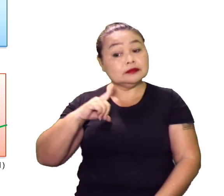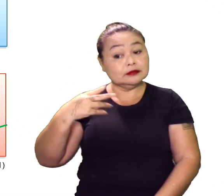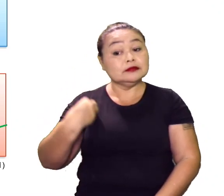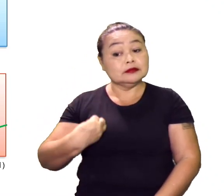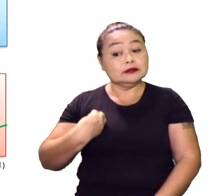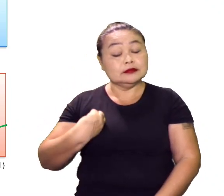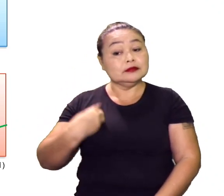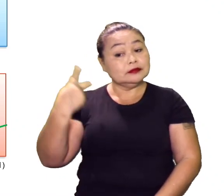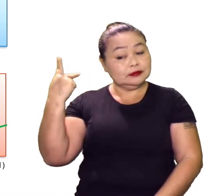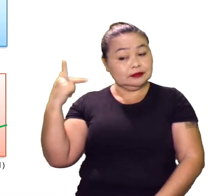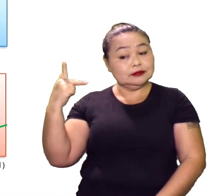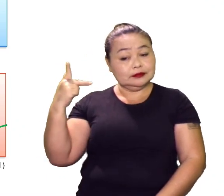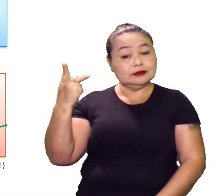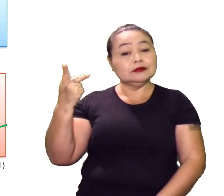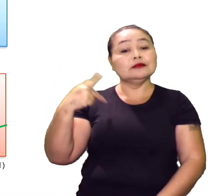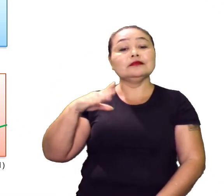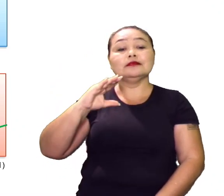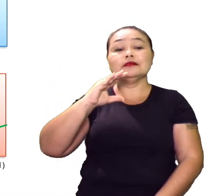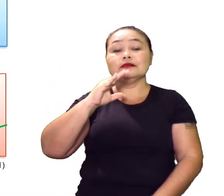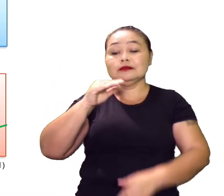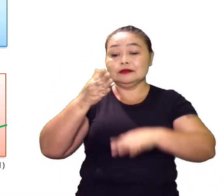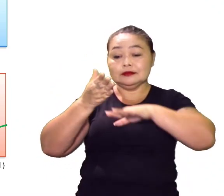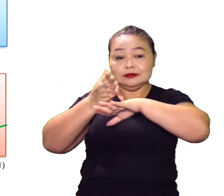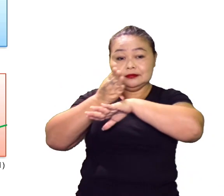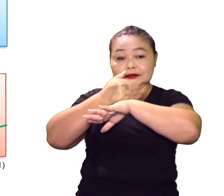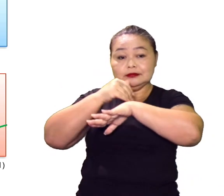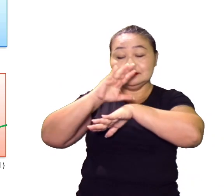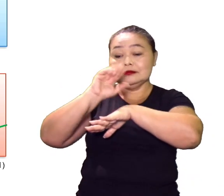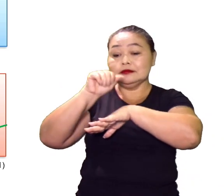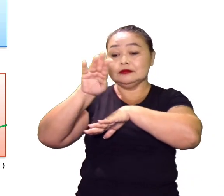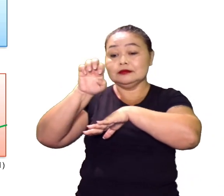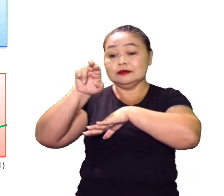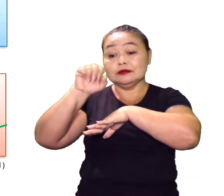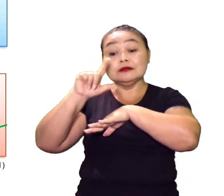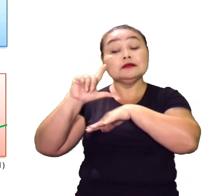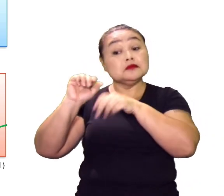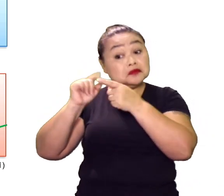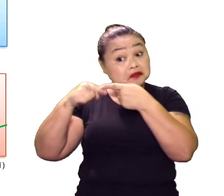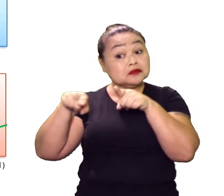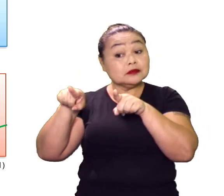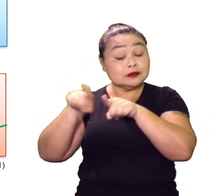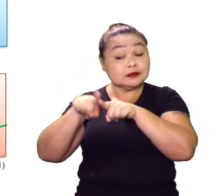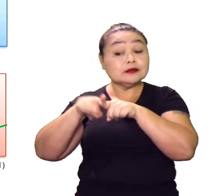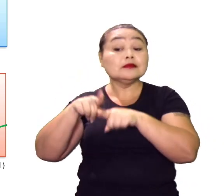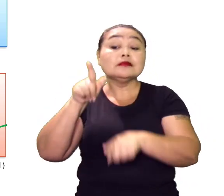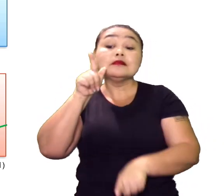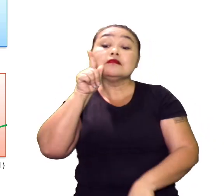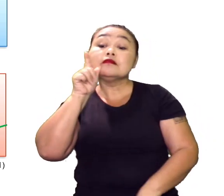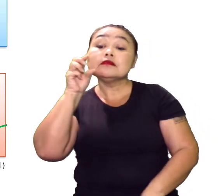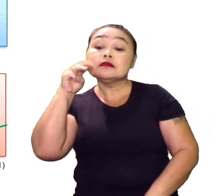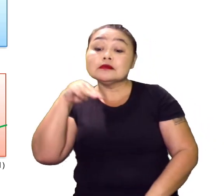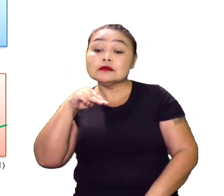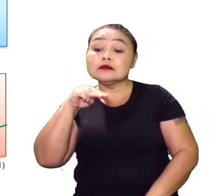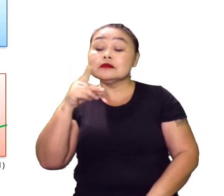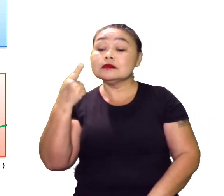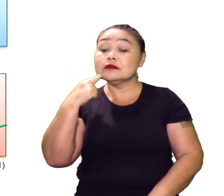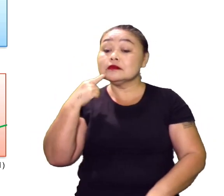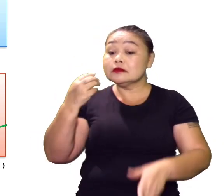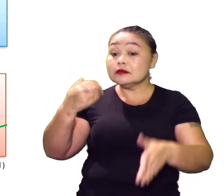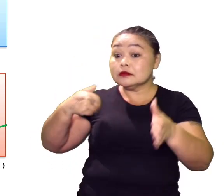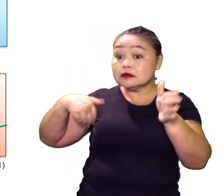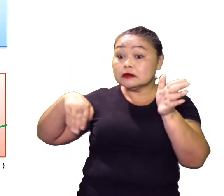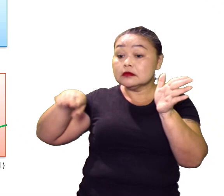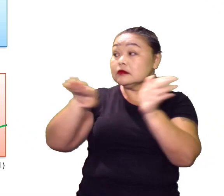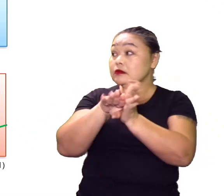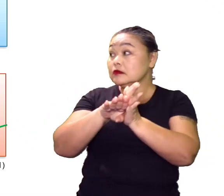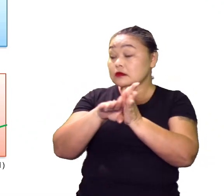ainda, né, dessa era pré-cambriana. E o nosso aluno de Guajará-Mirim também observa esse tipo de relevo, porque quando você está chegando ali,